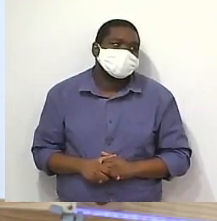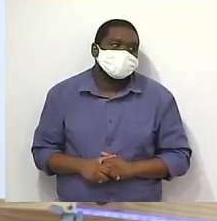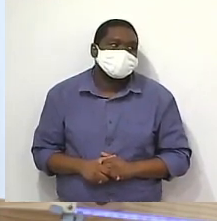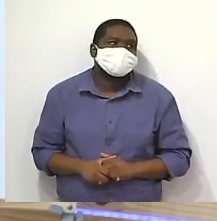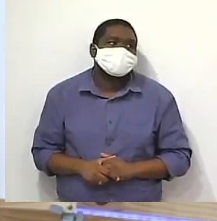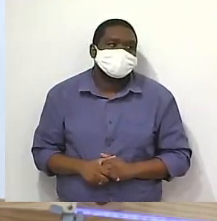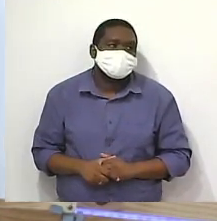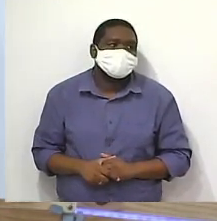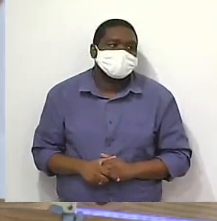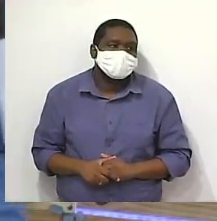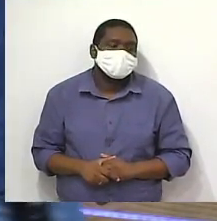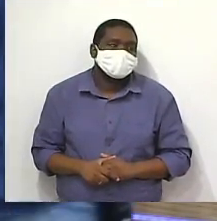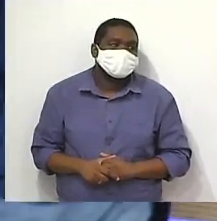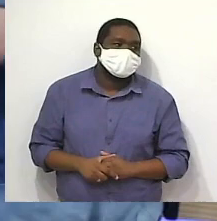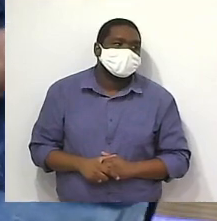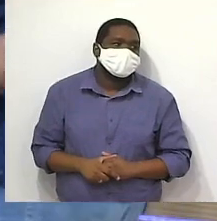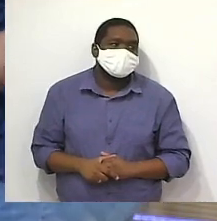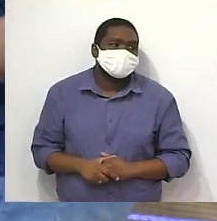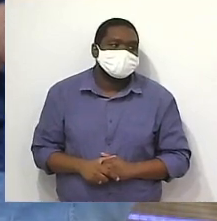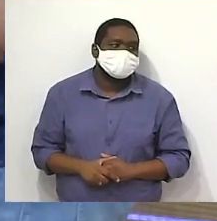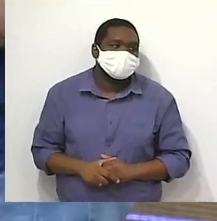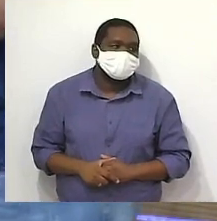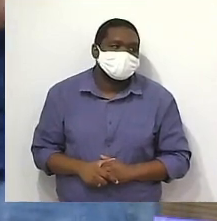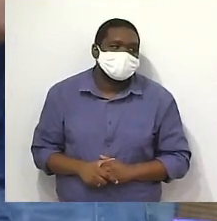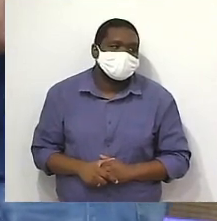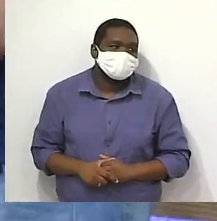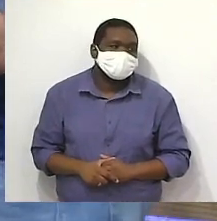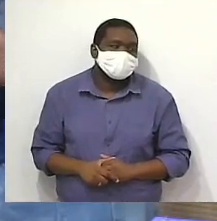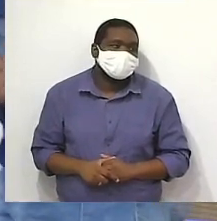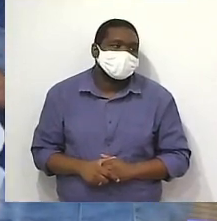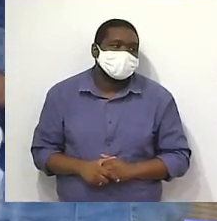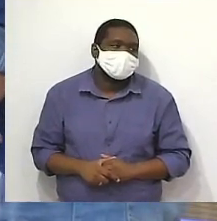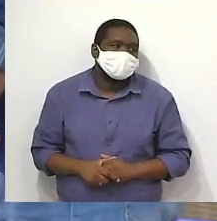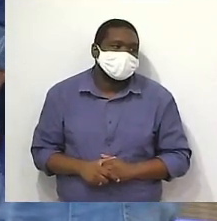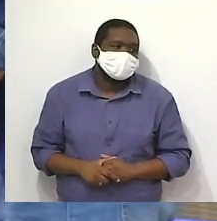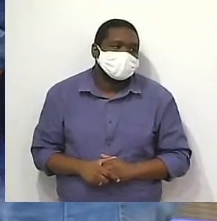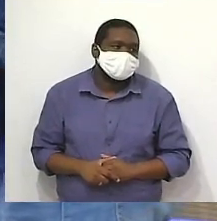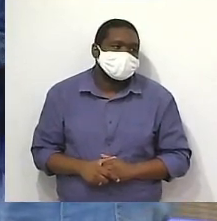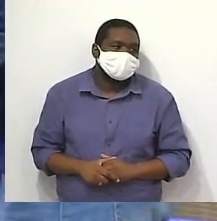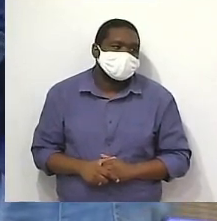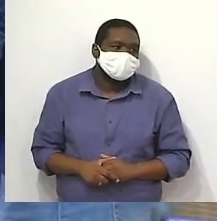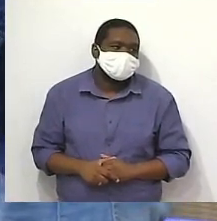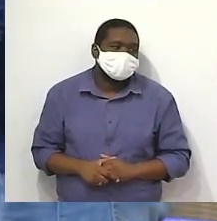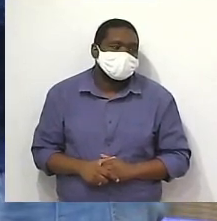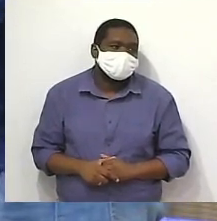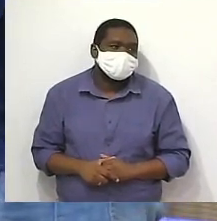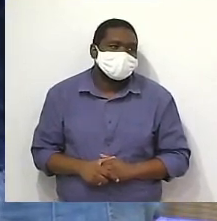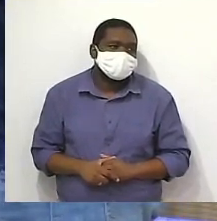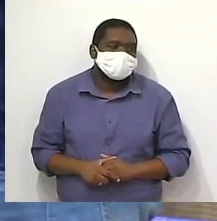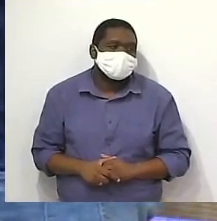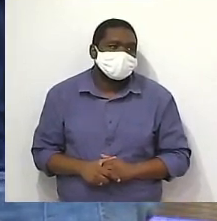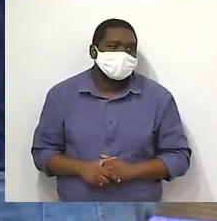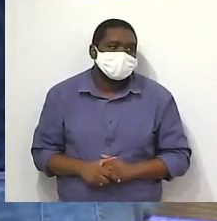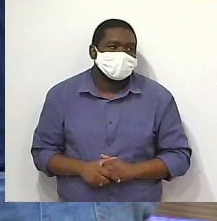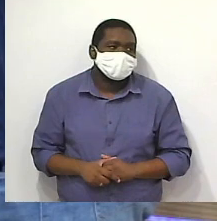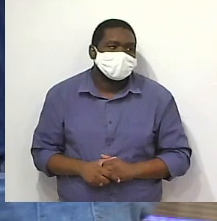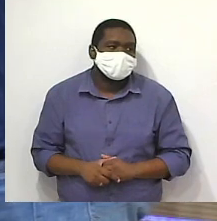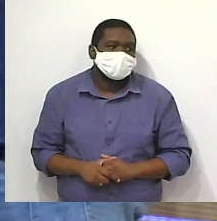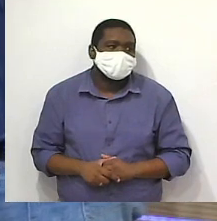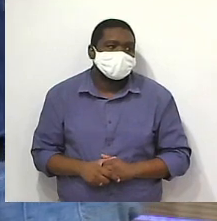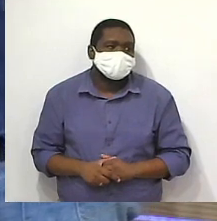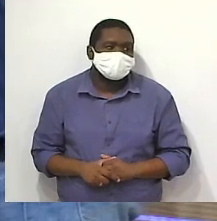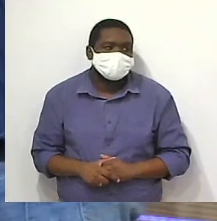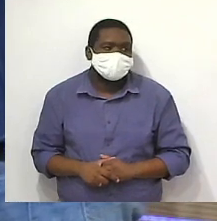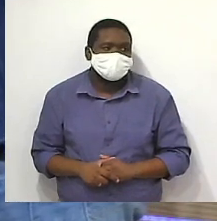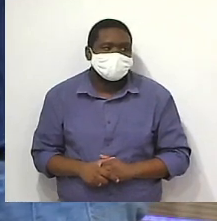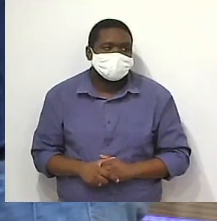para cá comigo, tá? Licença. Vou fixá-lo aqui, ó, e vocês vão ver claramente que